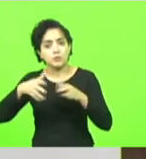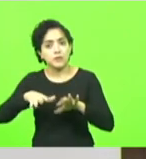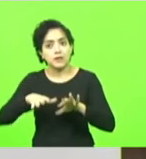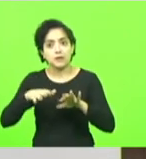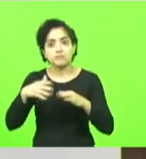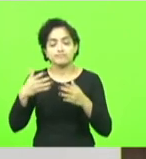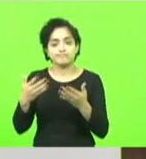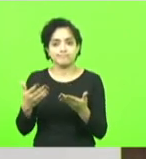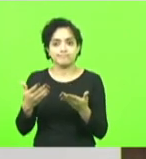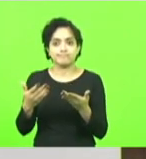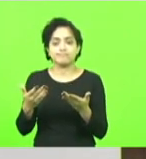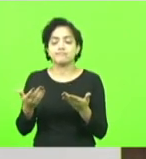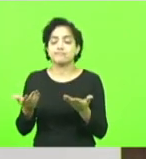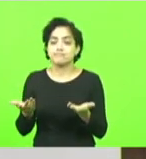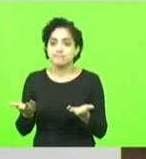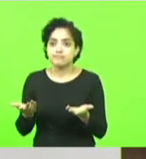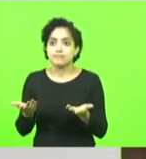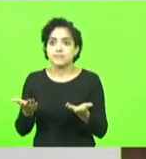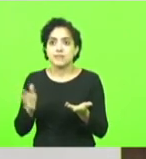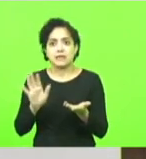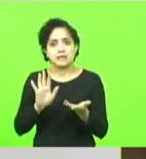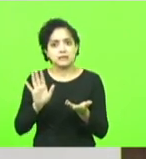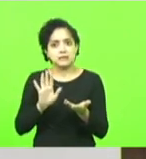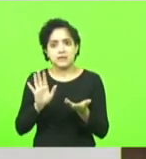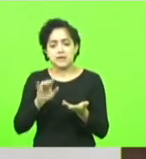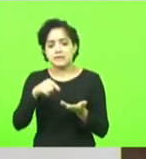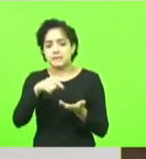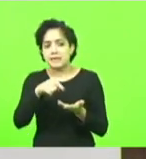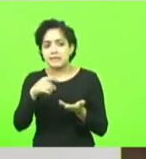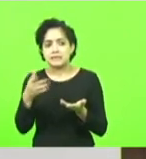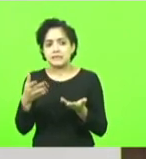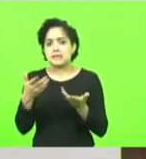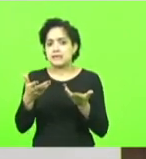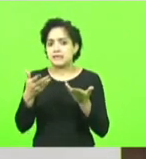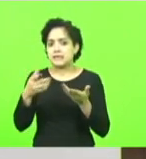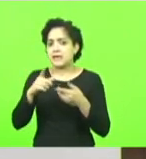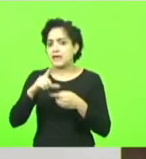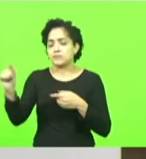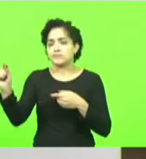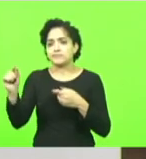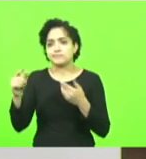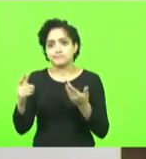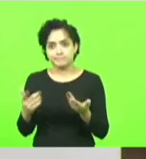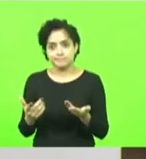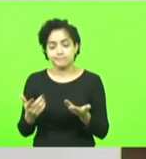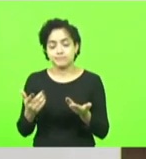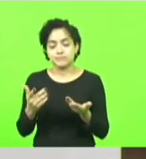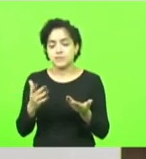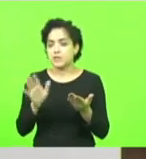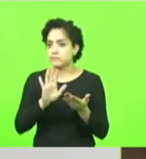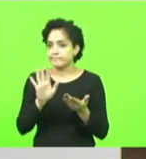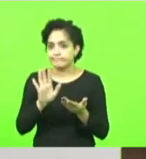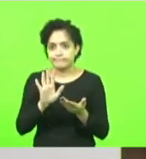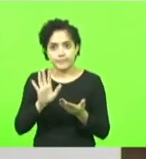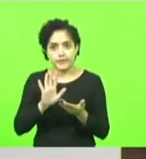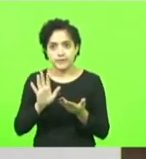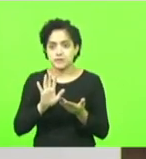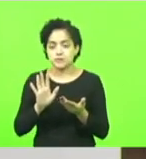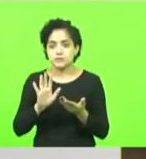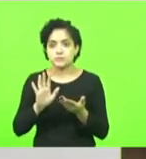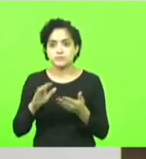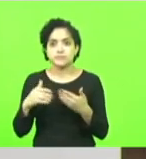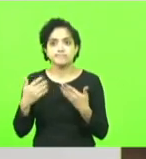daí não. Aí não, ele está aí porque ele está querendo fugir. Mas não é, não.